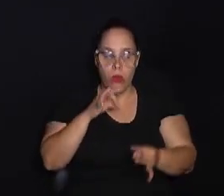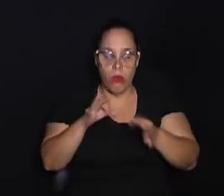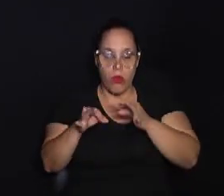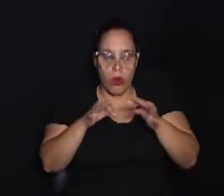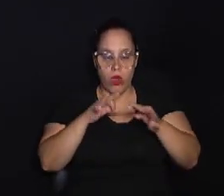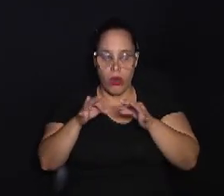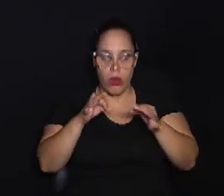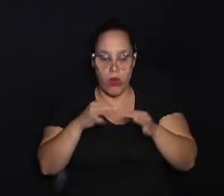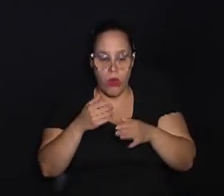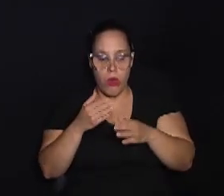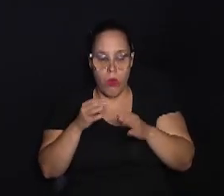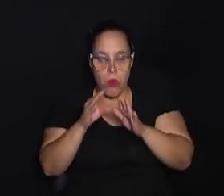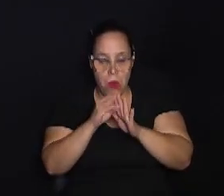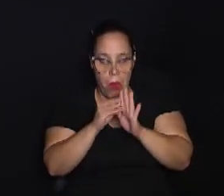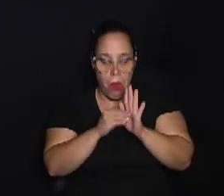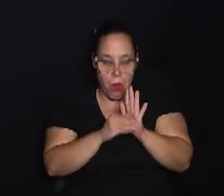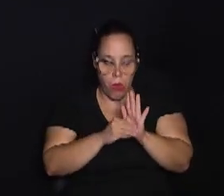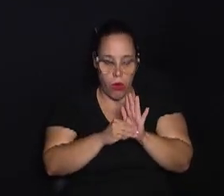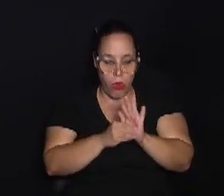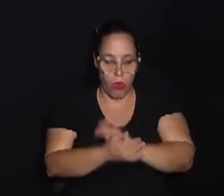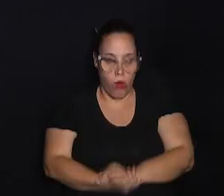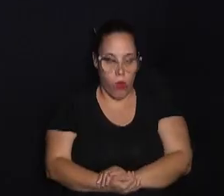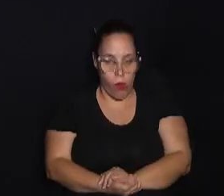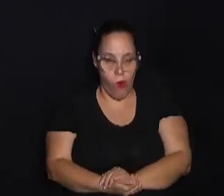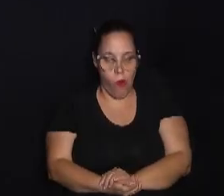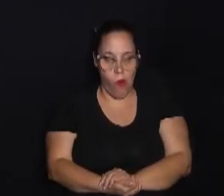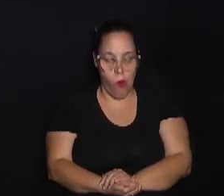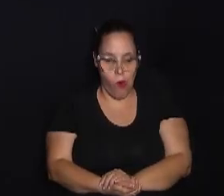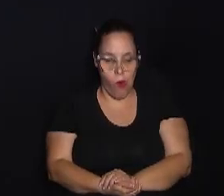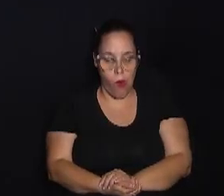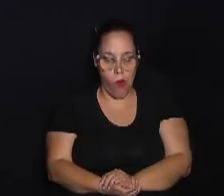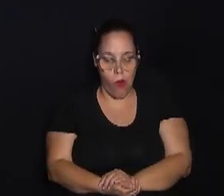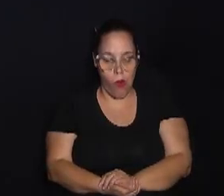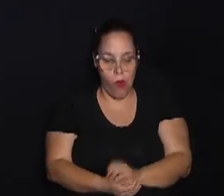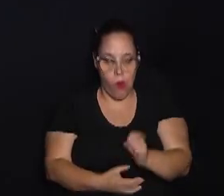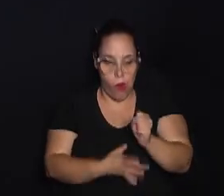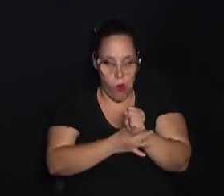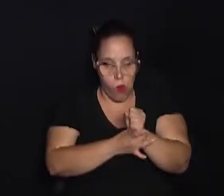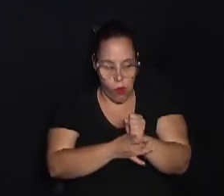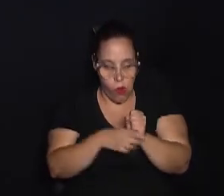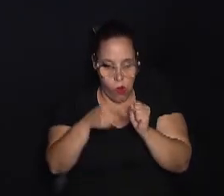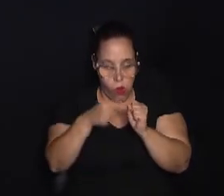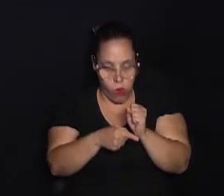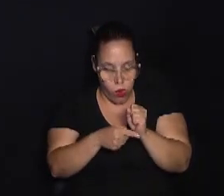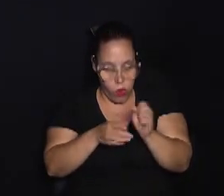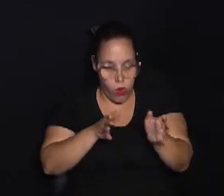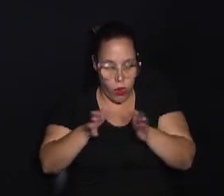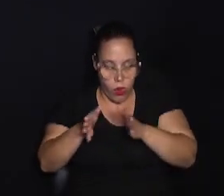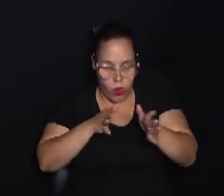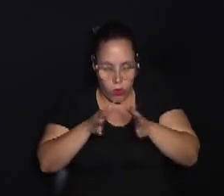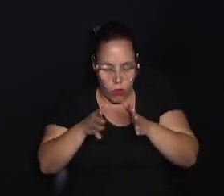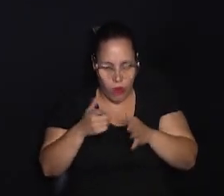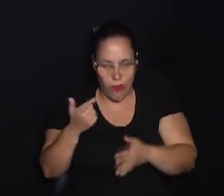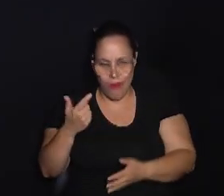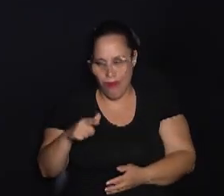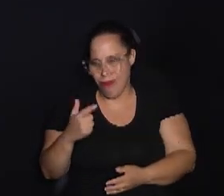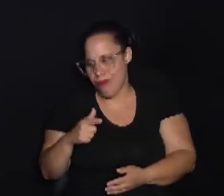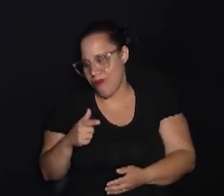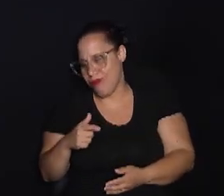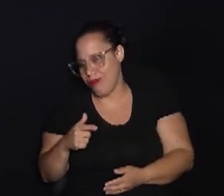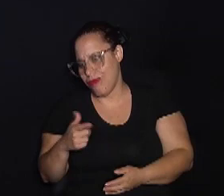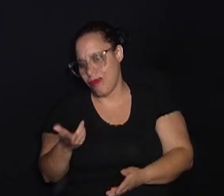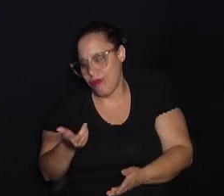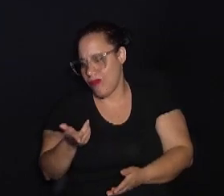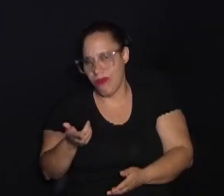planejamento, um programa, um planejamento de ir garantindo essa acessibilidade que a gente não tem. A gente até fez o